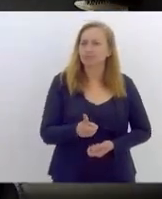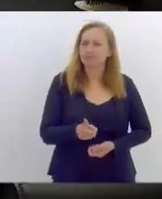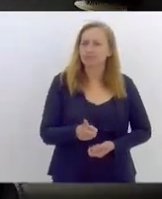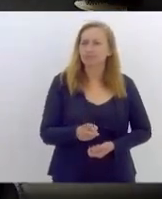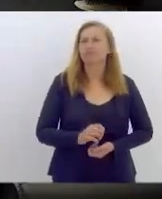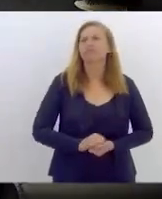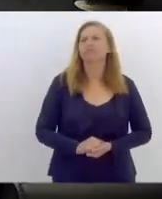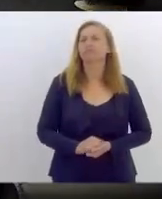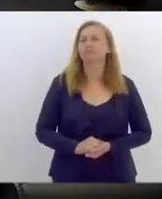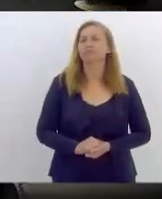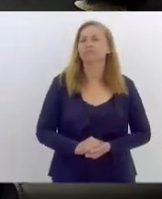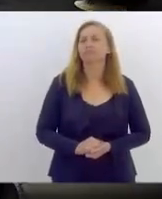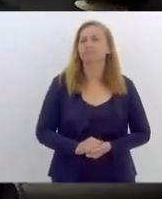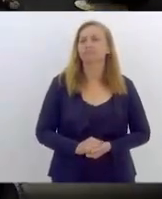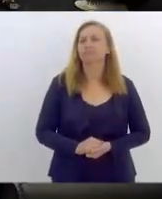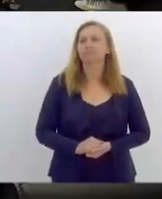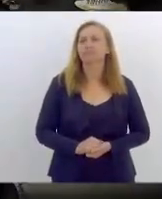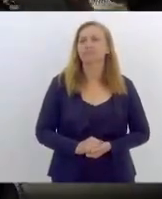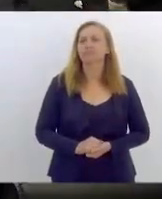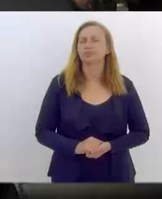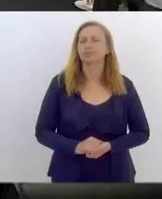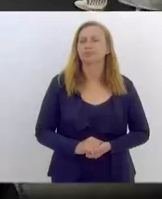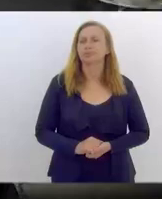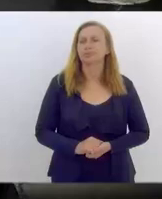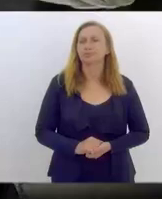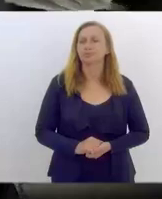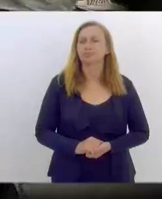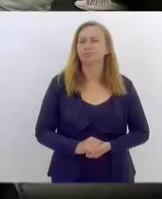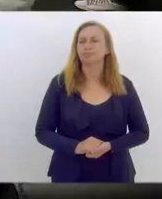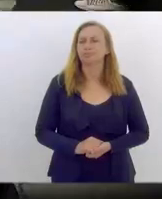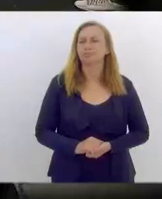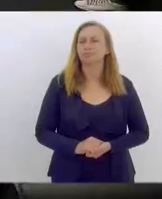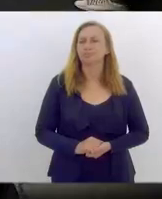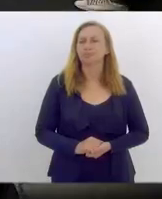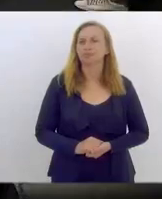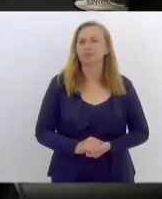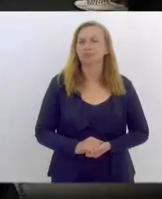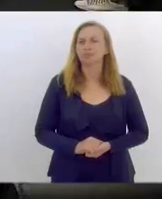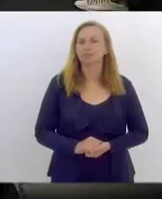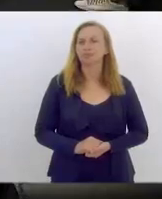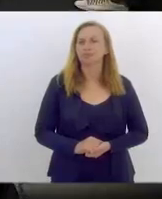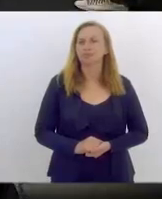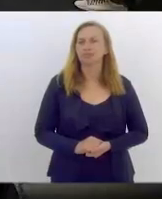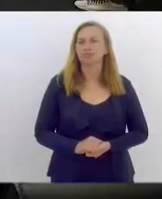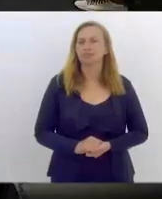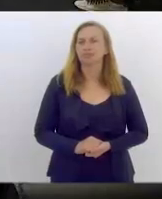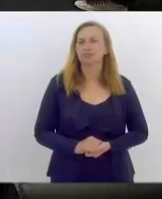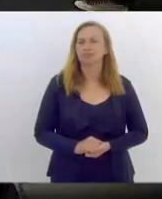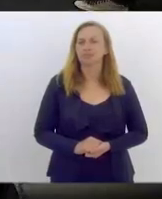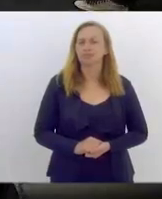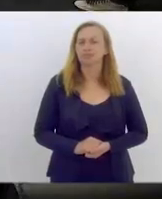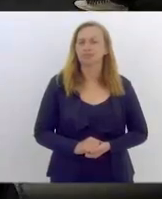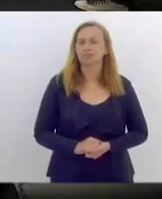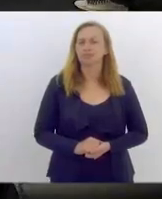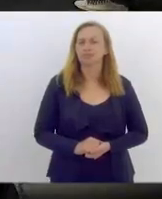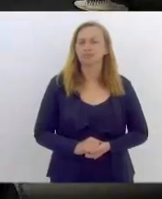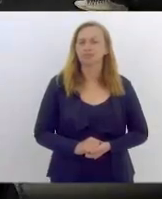seguindo aqui, vamos para... Tá. Tá bom. Aqui,